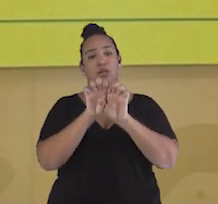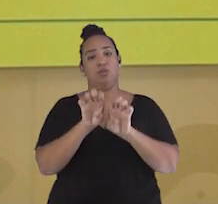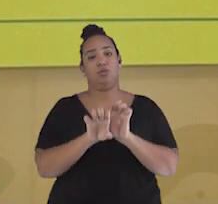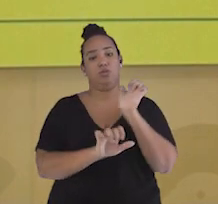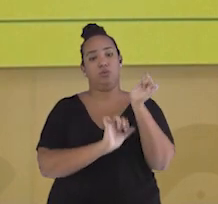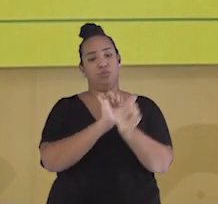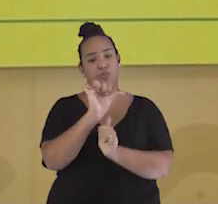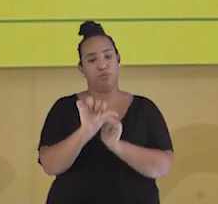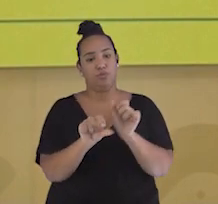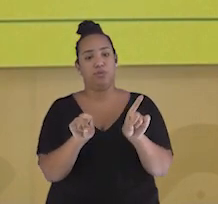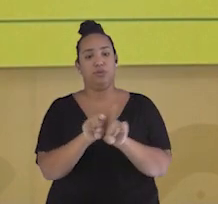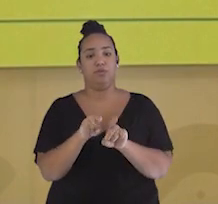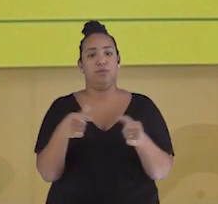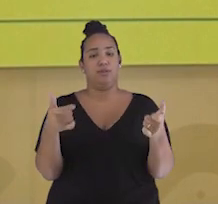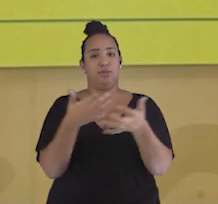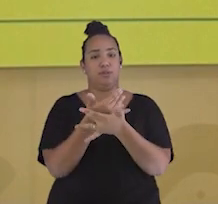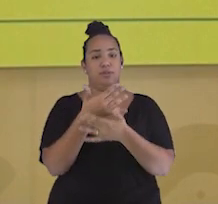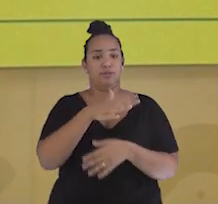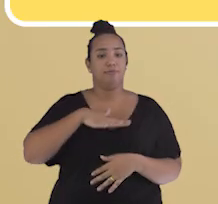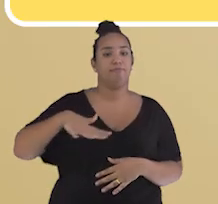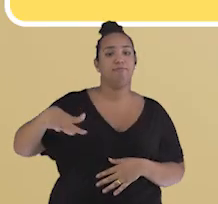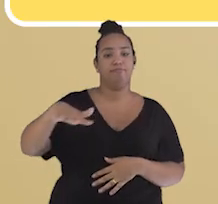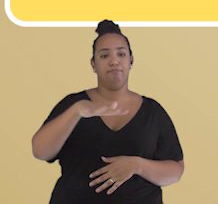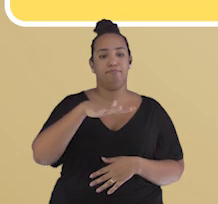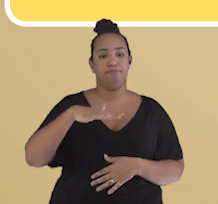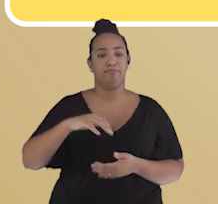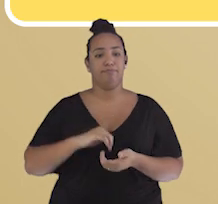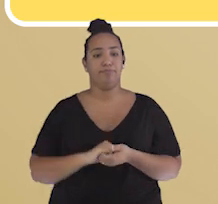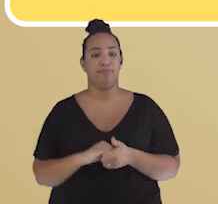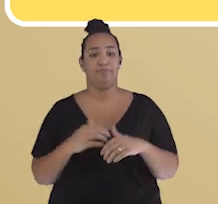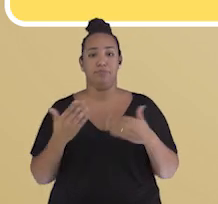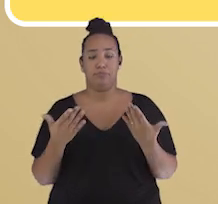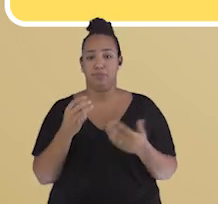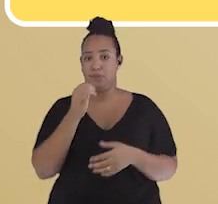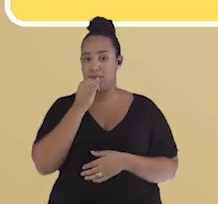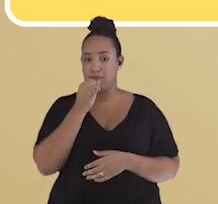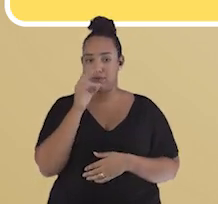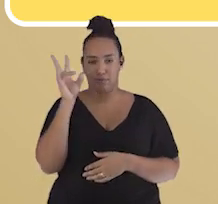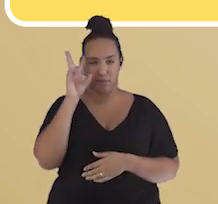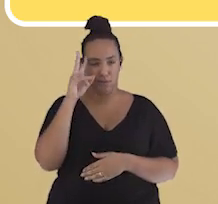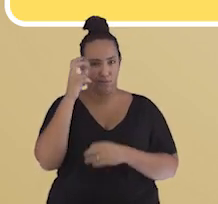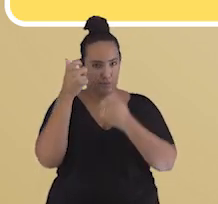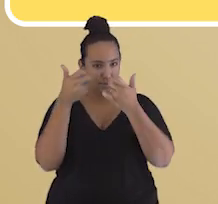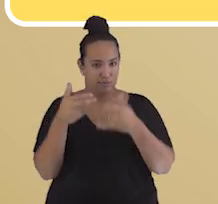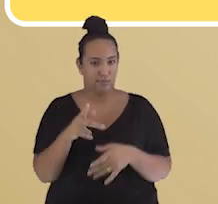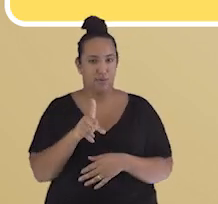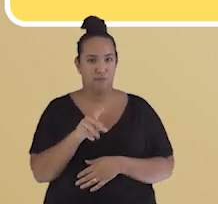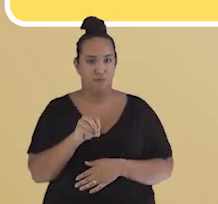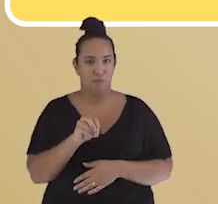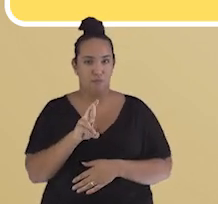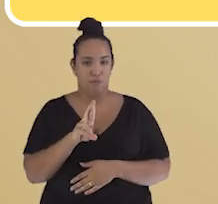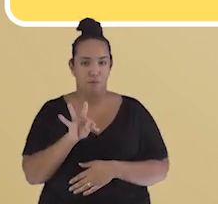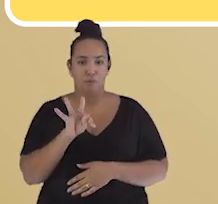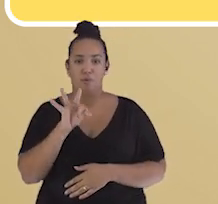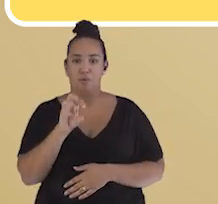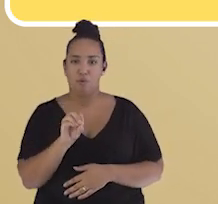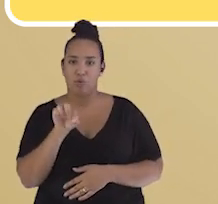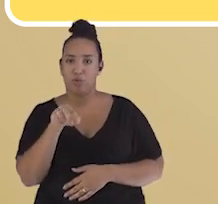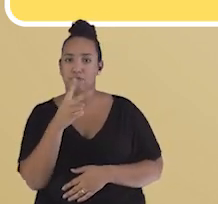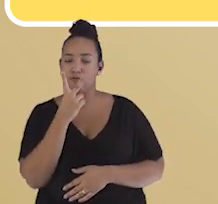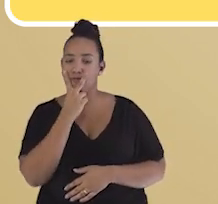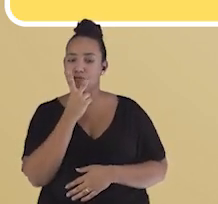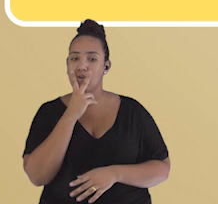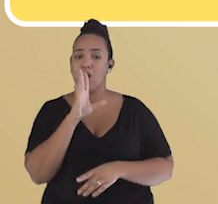ônibus, saneamento básico, entenderam? E o desenvolvimento econômico de uma região gera mais